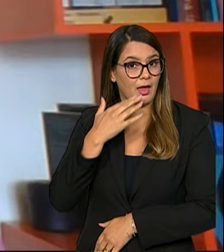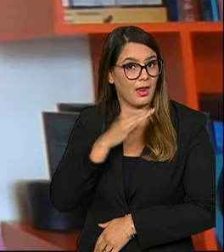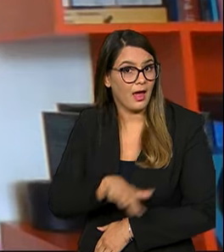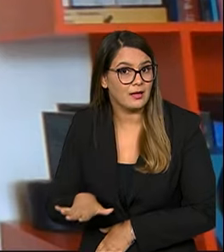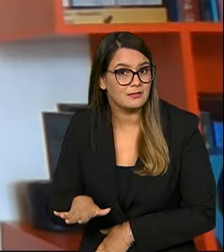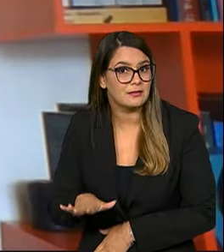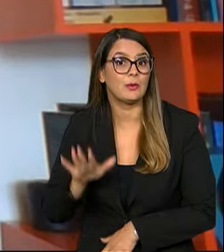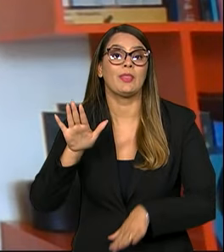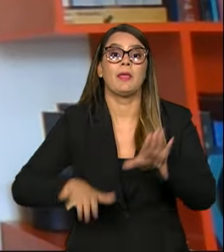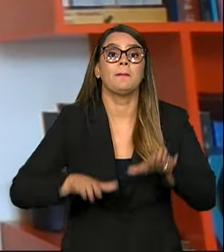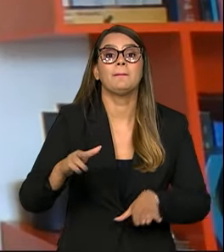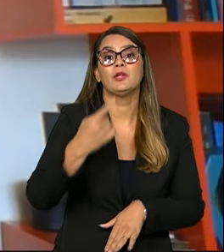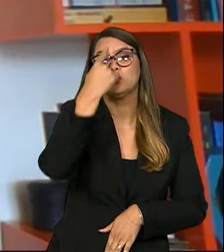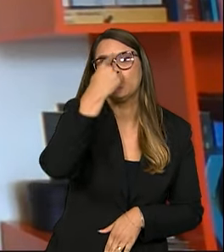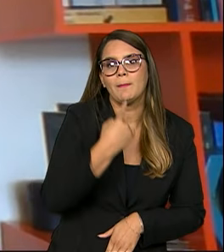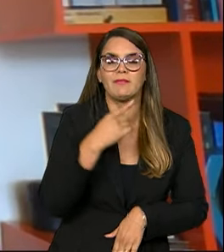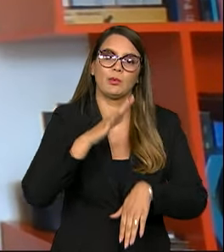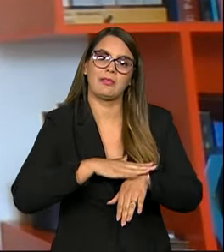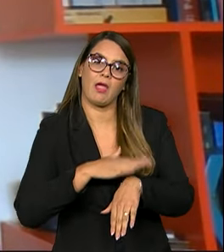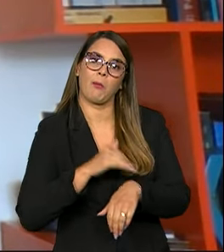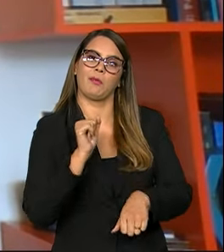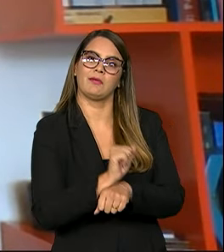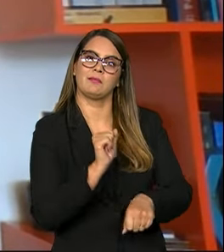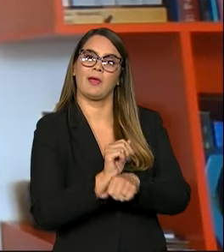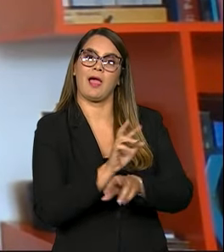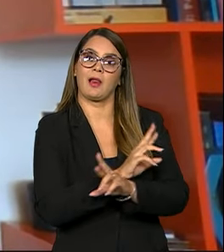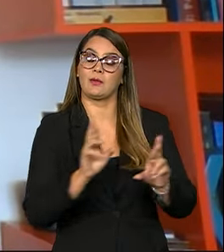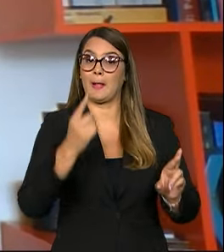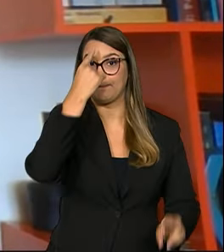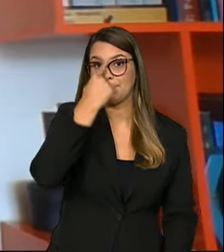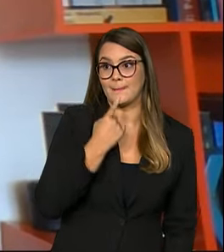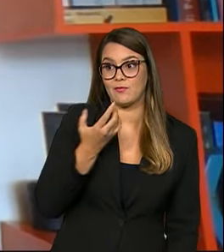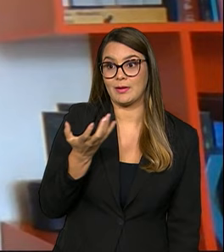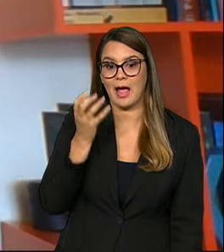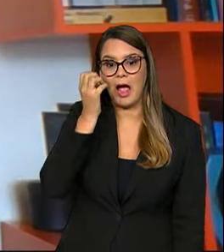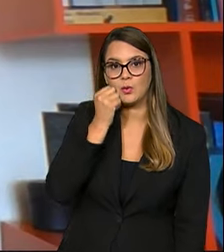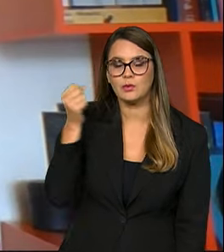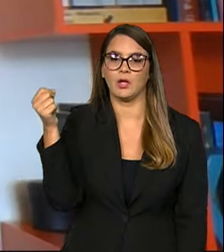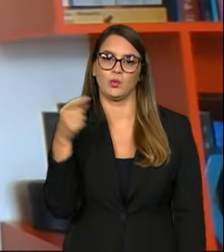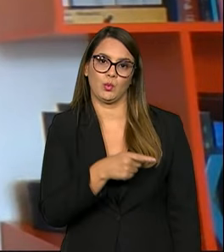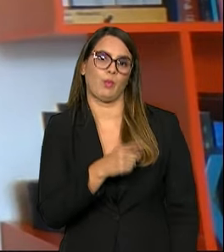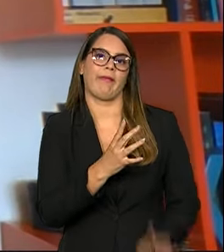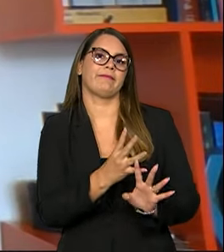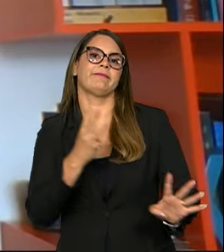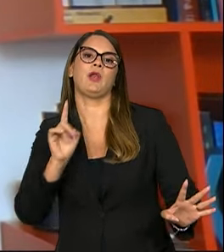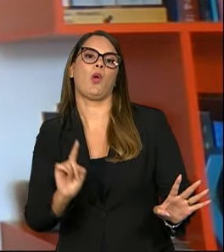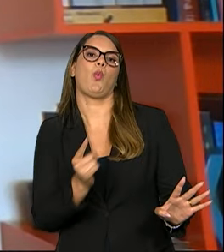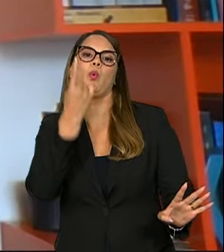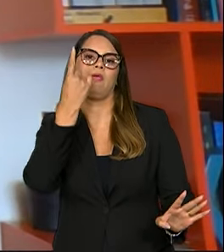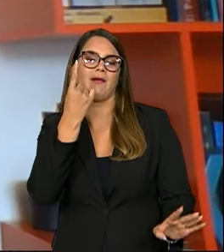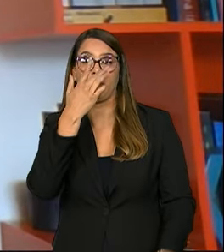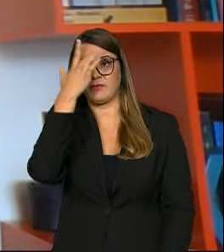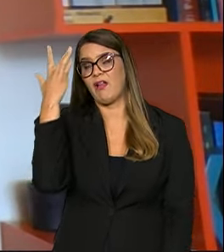depende muito do perfil, esse tempo de espera está muito mais ligado ao perfil que eu desejo adotar do que efetivamente a uma fila única, né? As